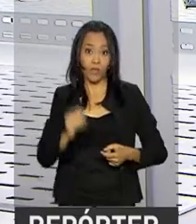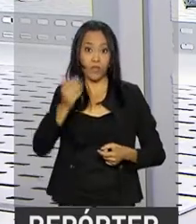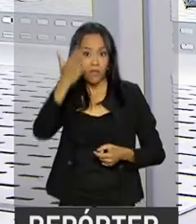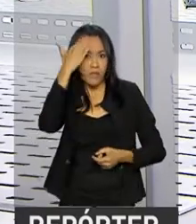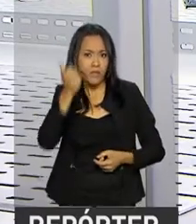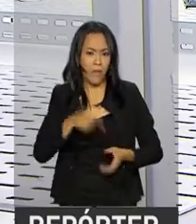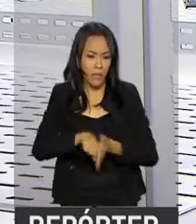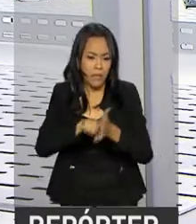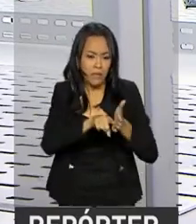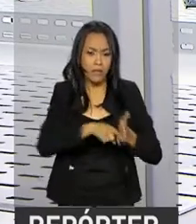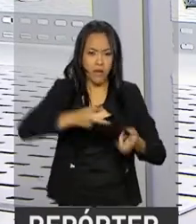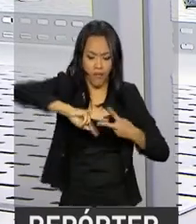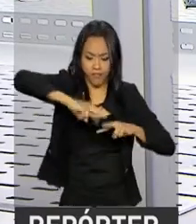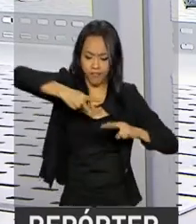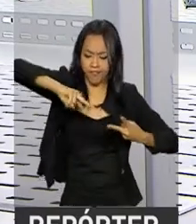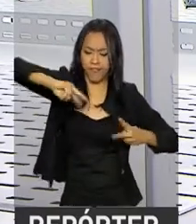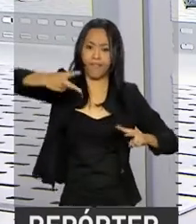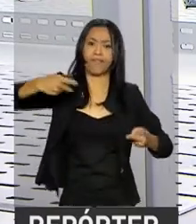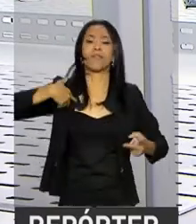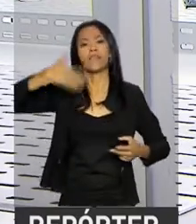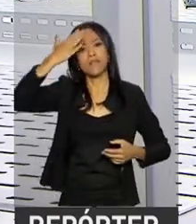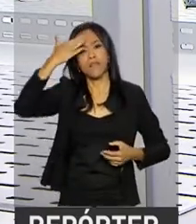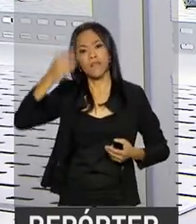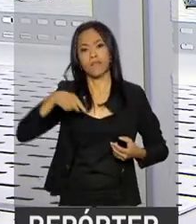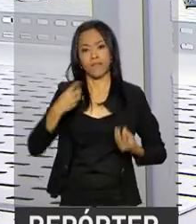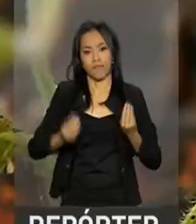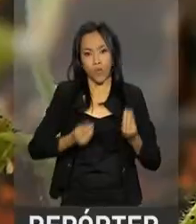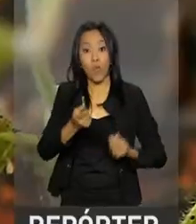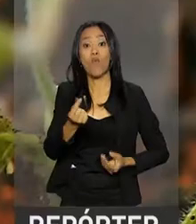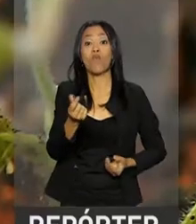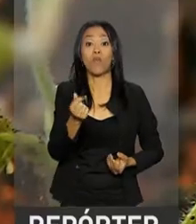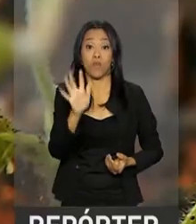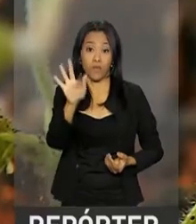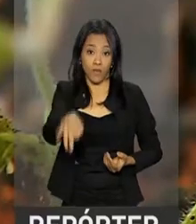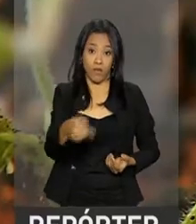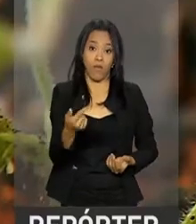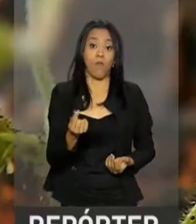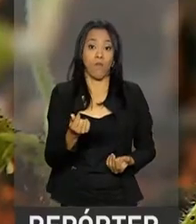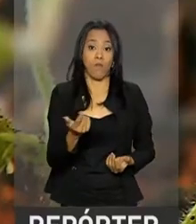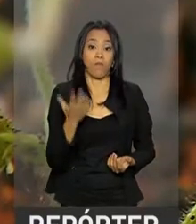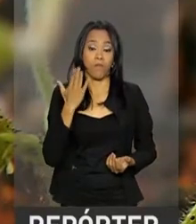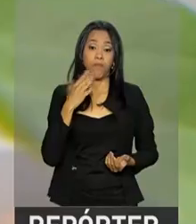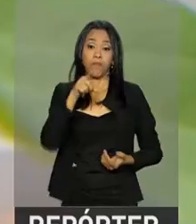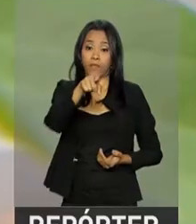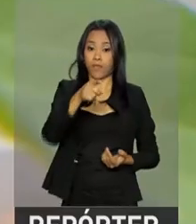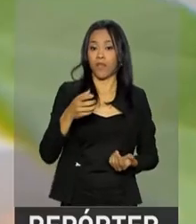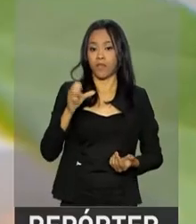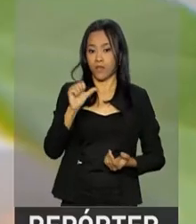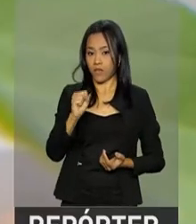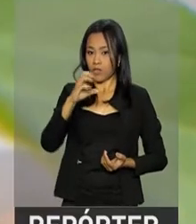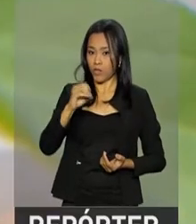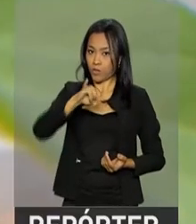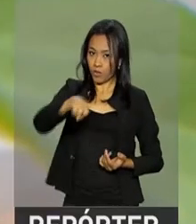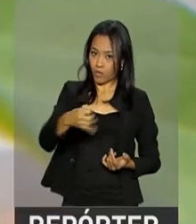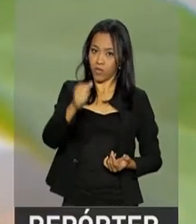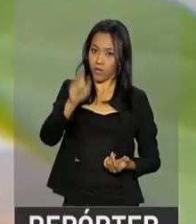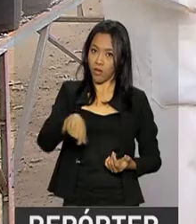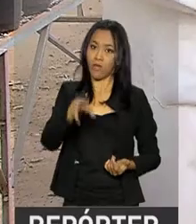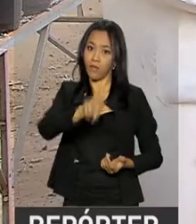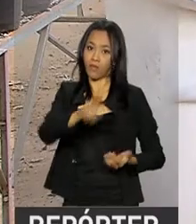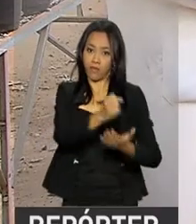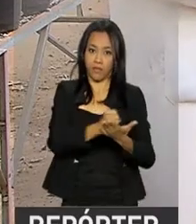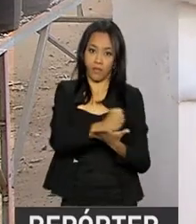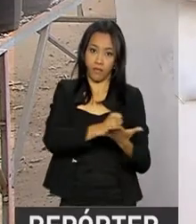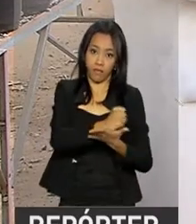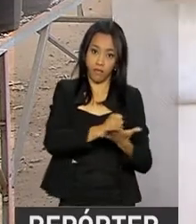no custo de produção e no valor final do produto como a finalidade dessa soja é medicamentosa a idéia é